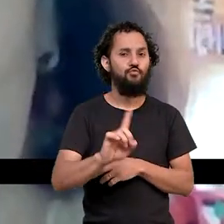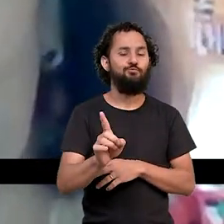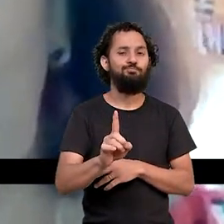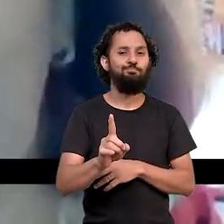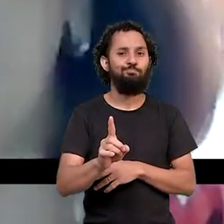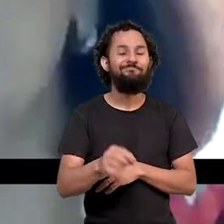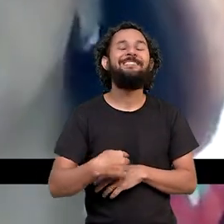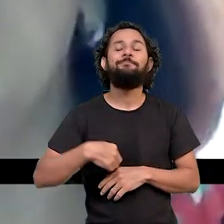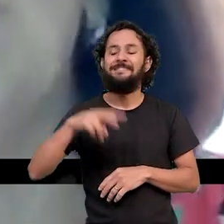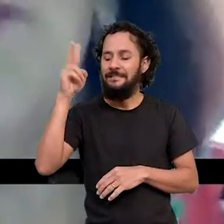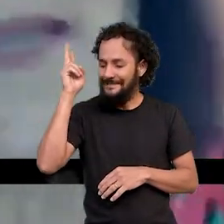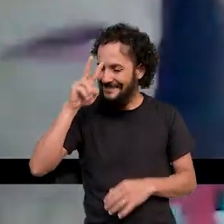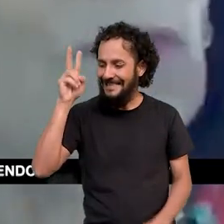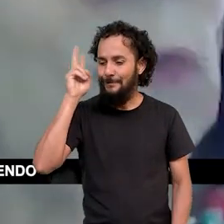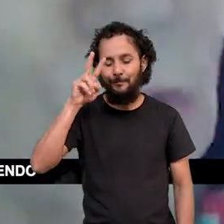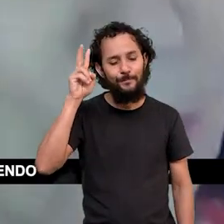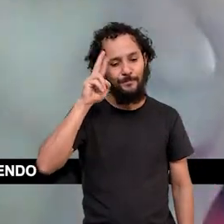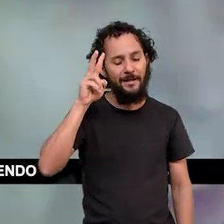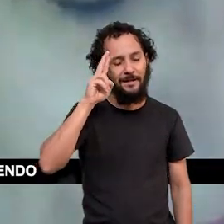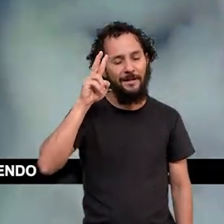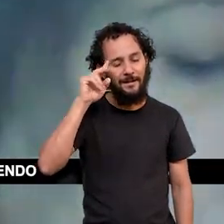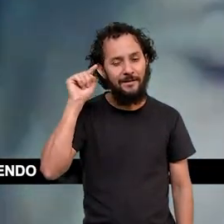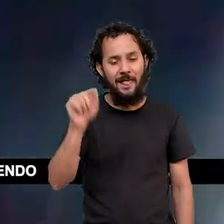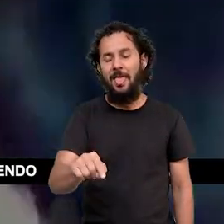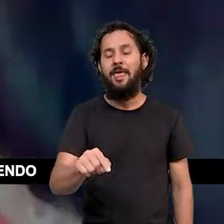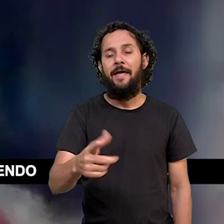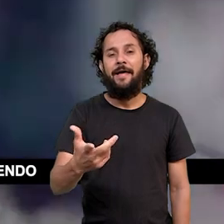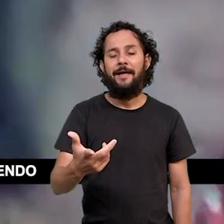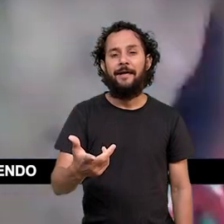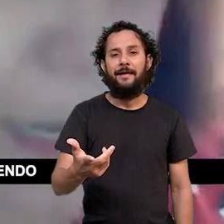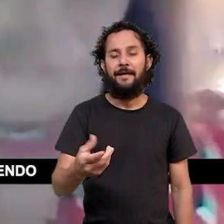disso, e me lembro muito bem que um dos grandes